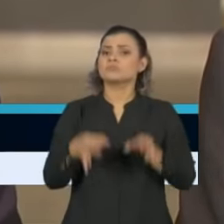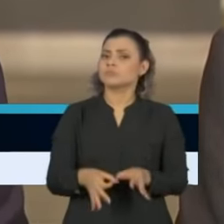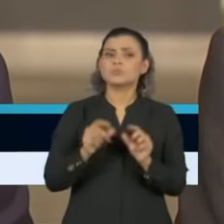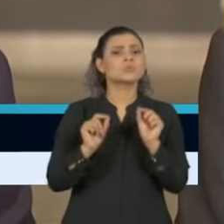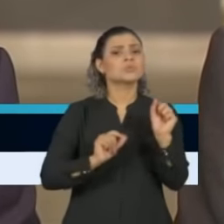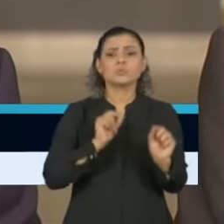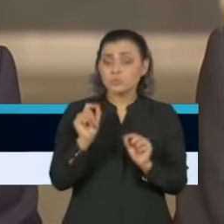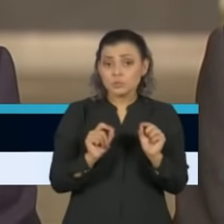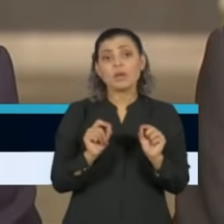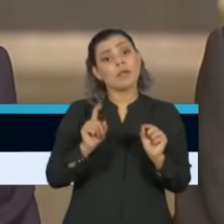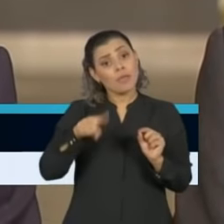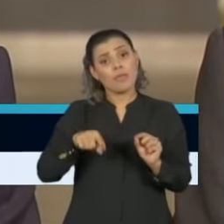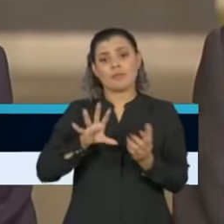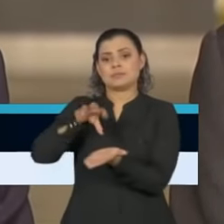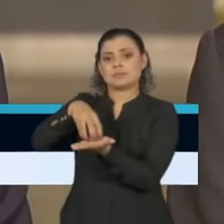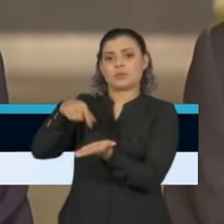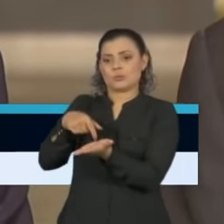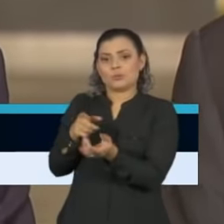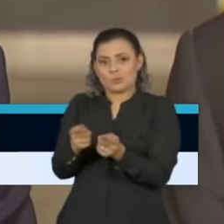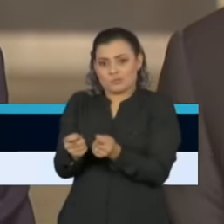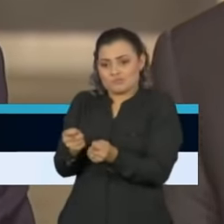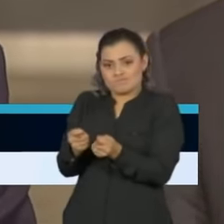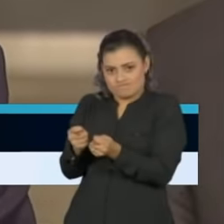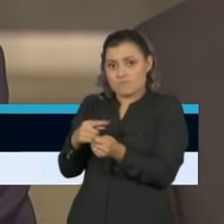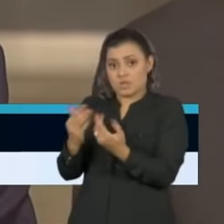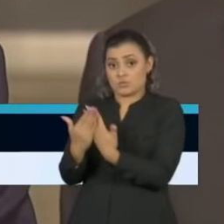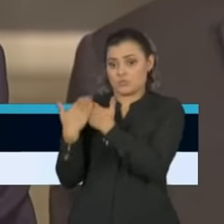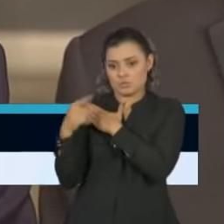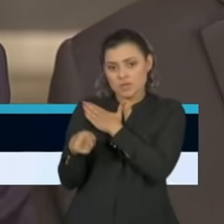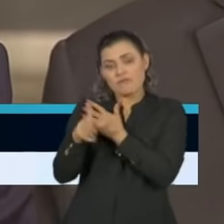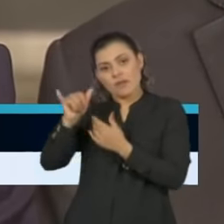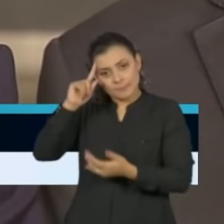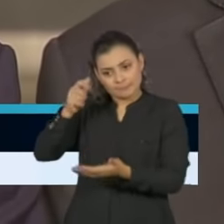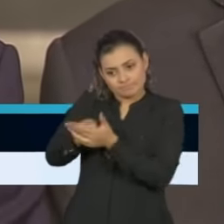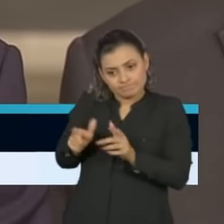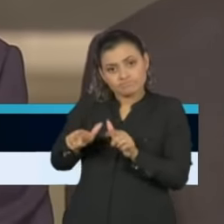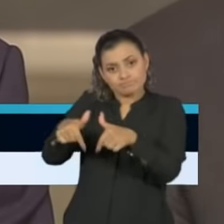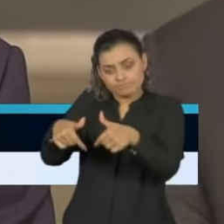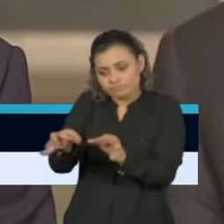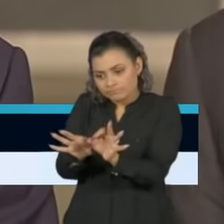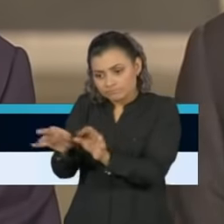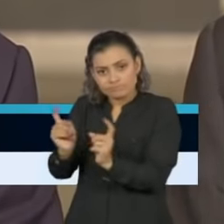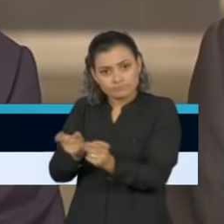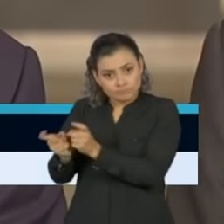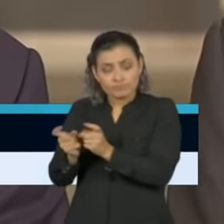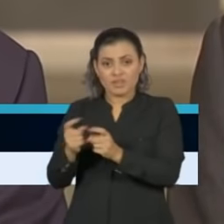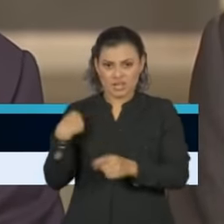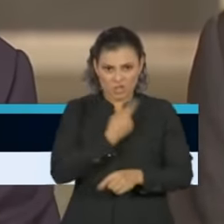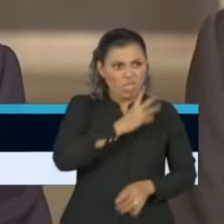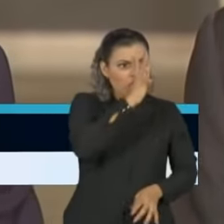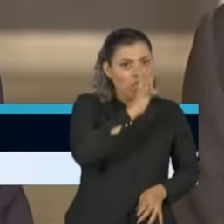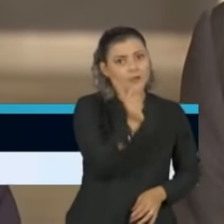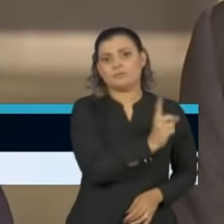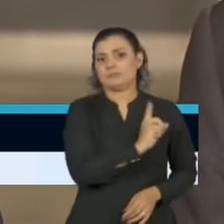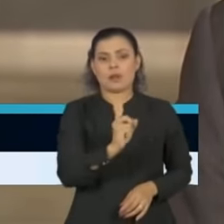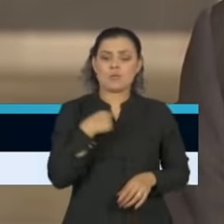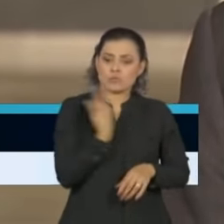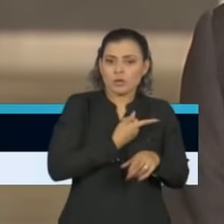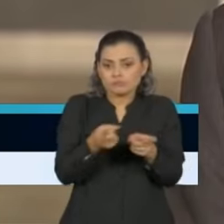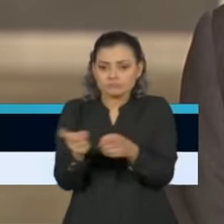decisões do centro de contingência. Nenhuma medida do Governo do Estado será tomada sem avaliação prévia e específica